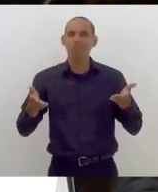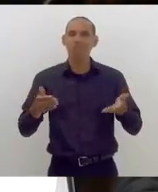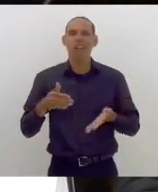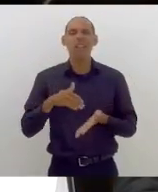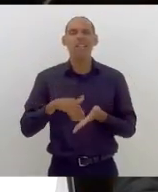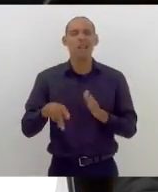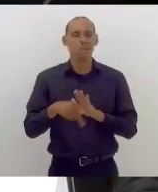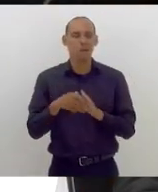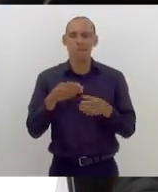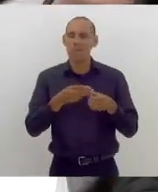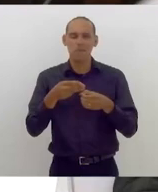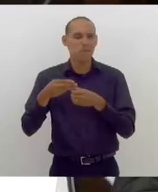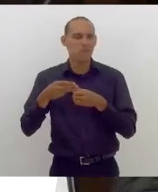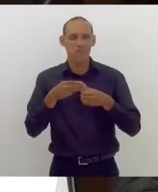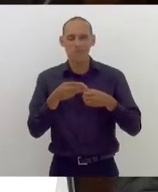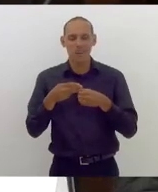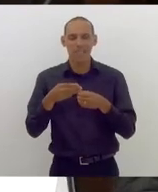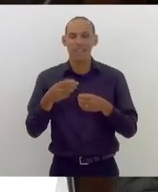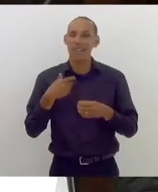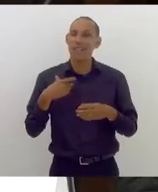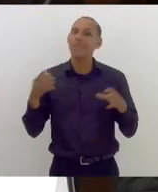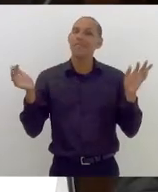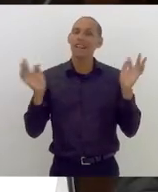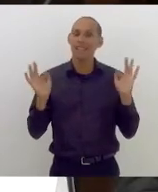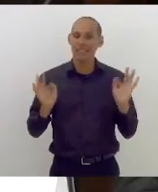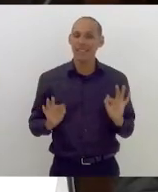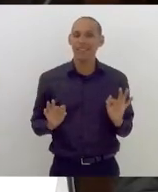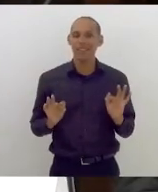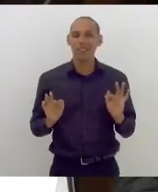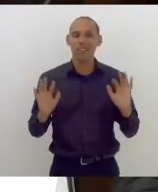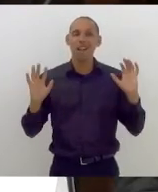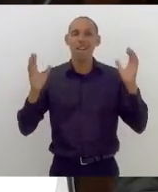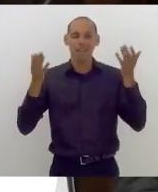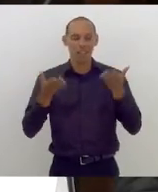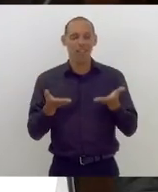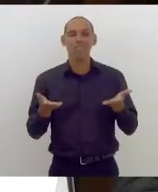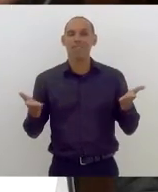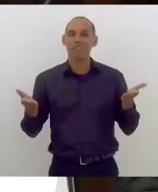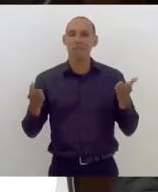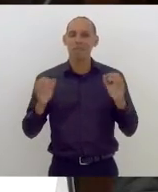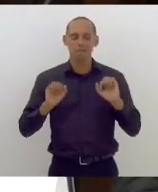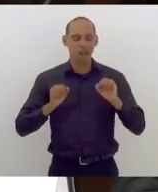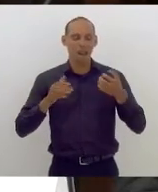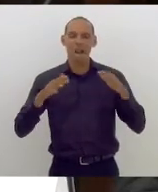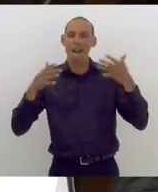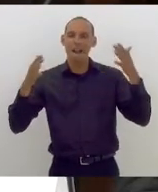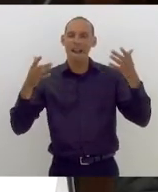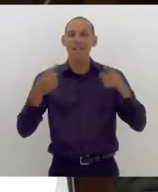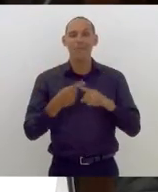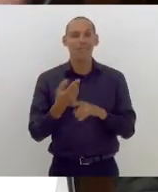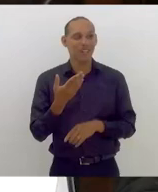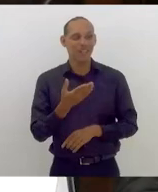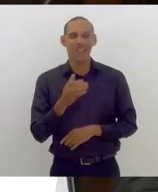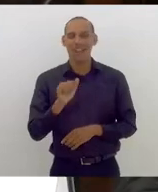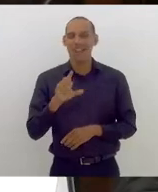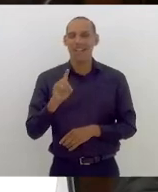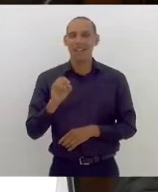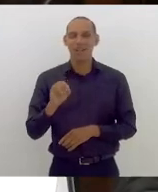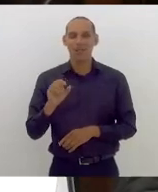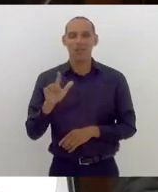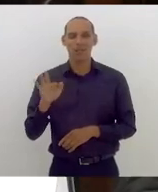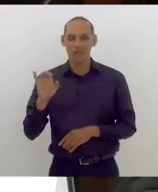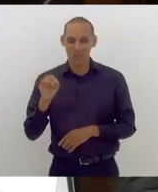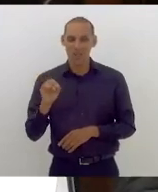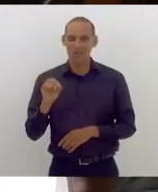município. Eu fico muito feliz, né, um evento tá tão abrilhantado para o meu amigo Adolfo aqui, porque, como o próprio deputado